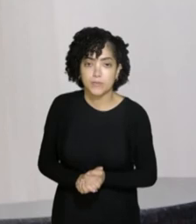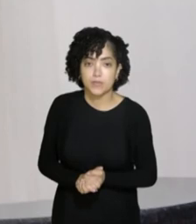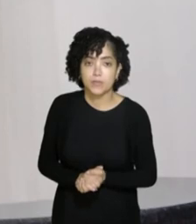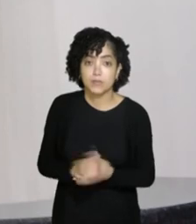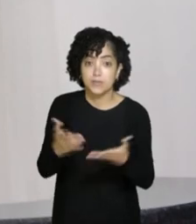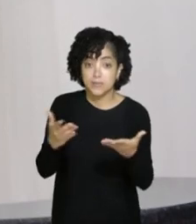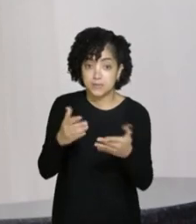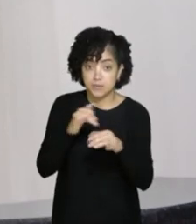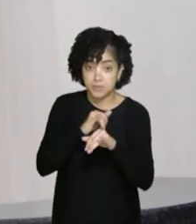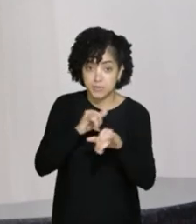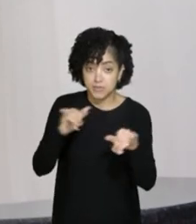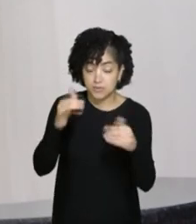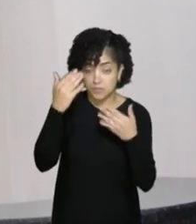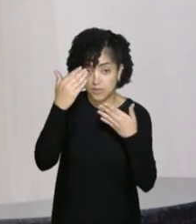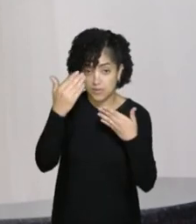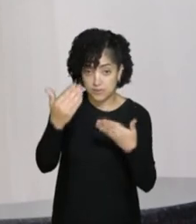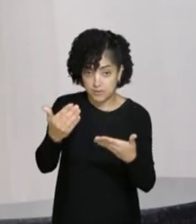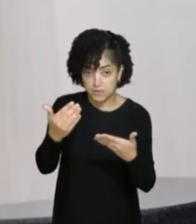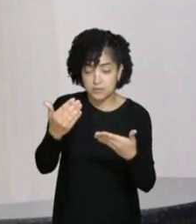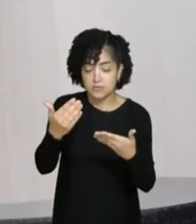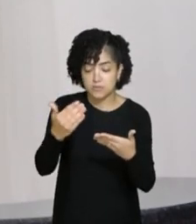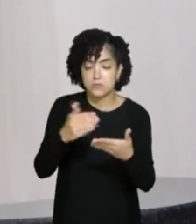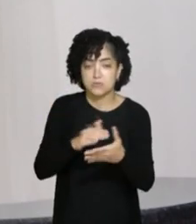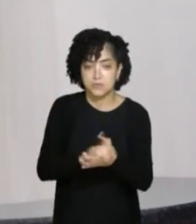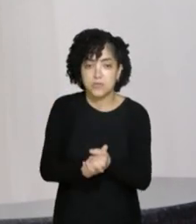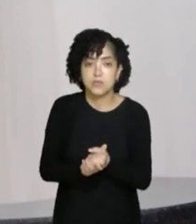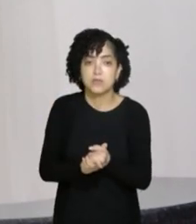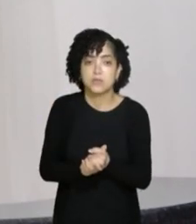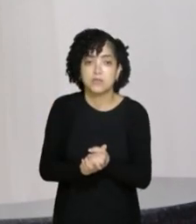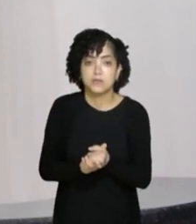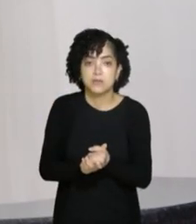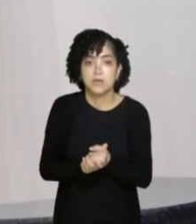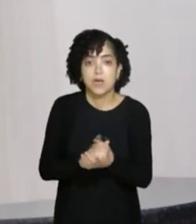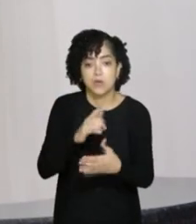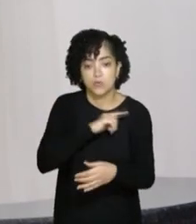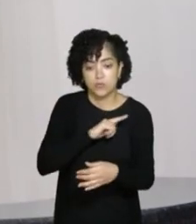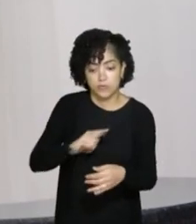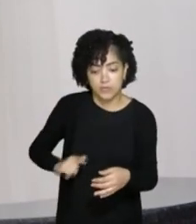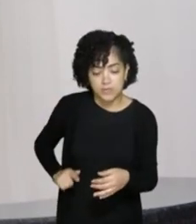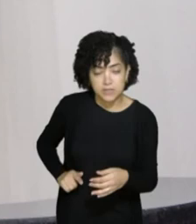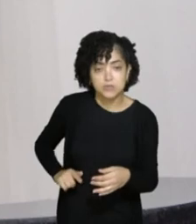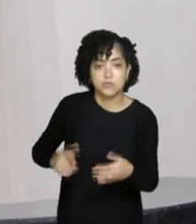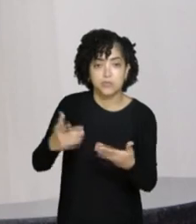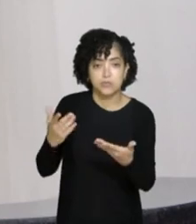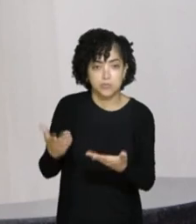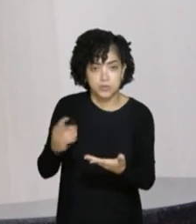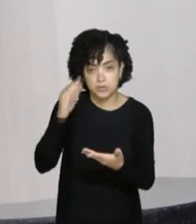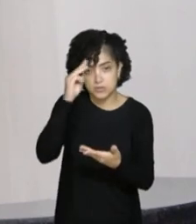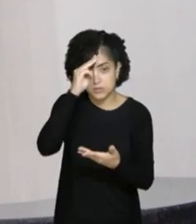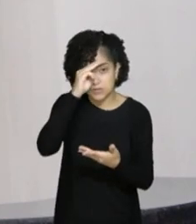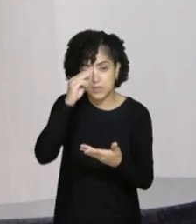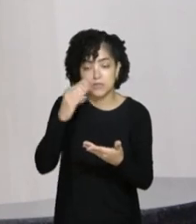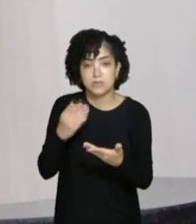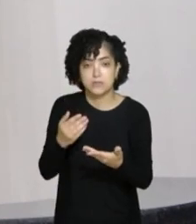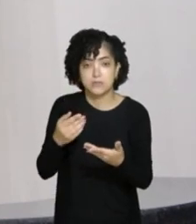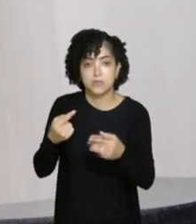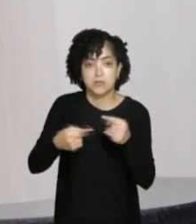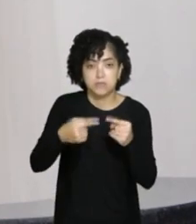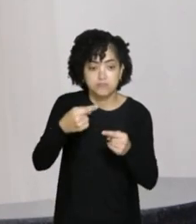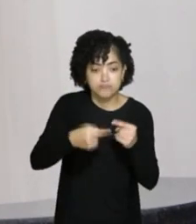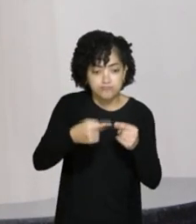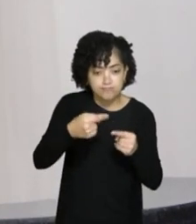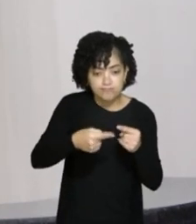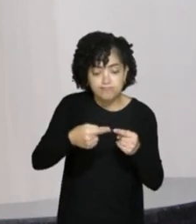também os agradecimentos ao governador Moisés, que tem aberto portas de diálogo, diferente do que muitos dizem,